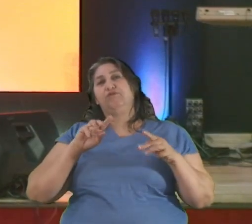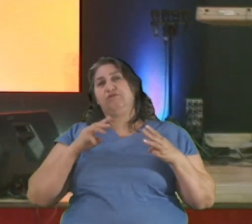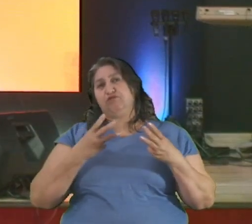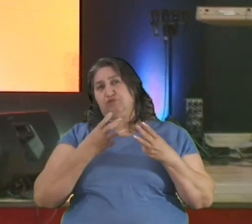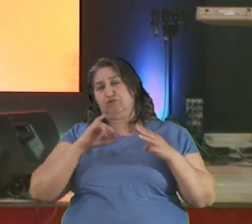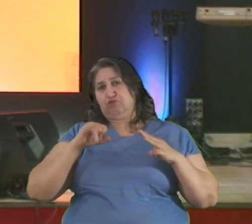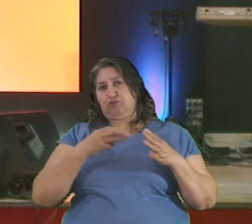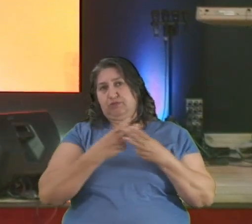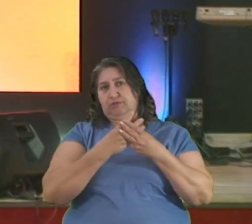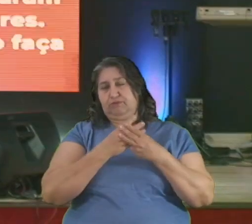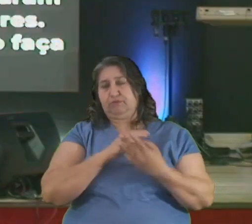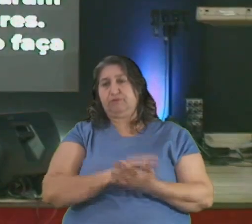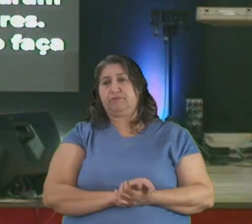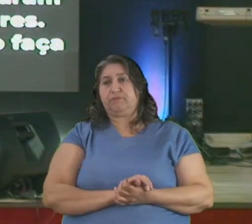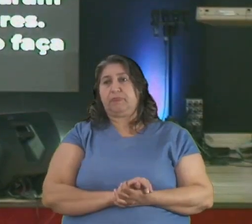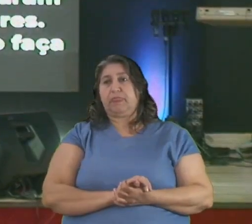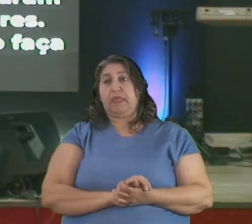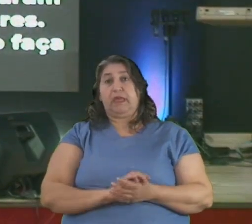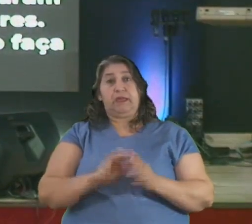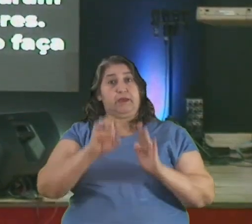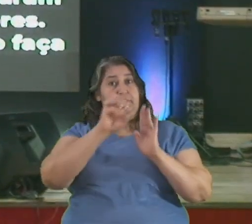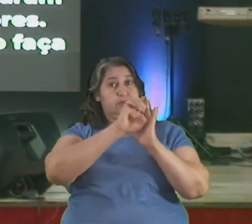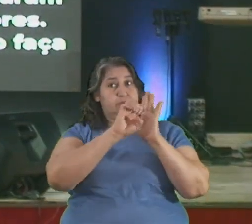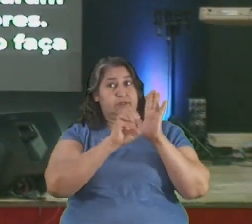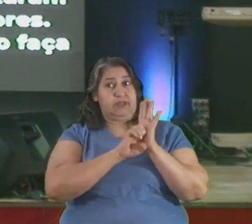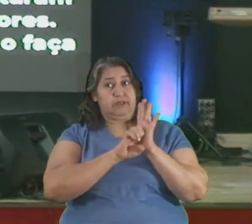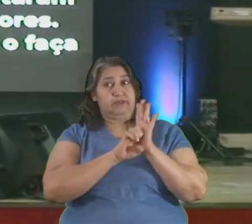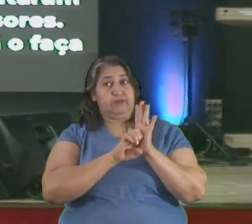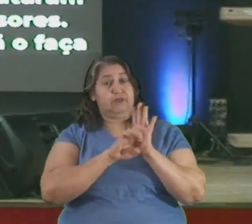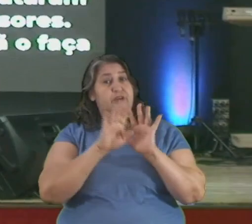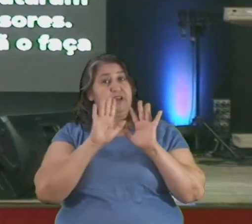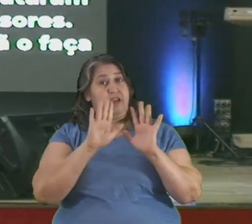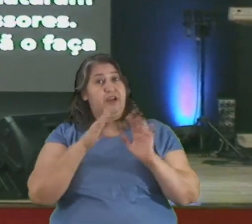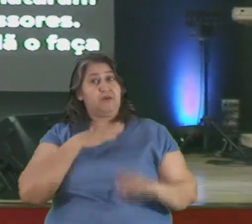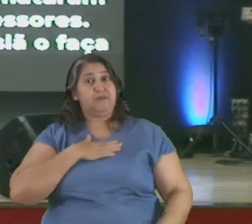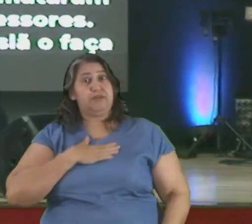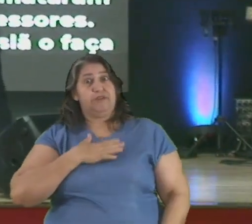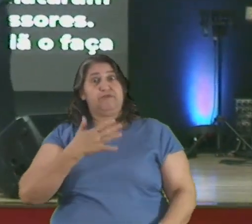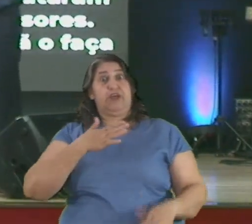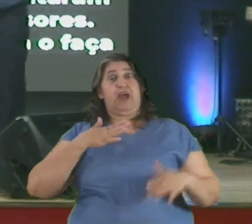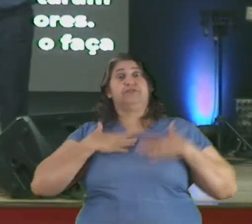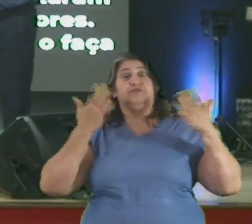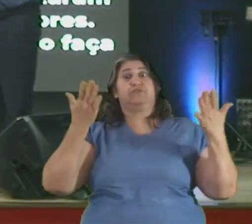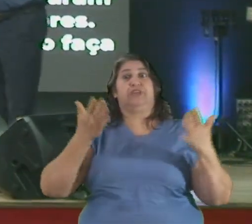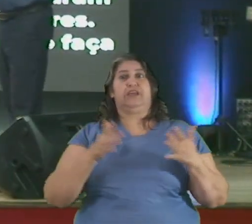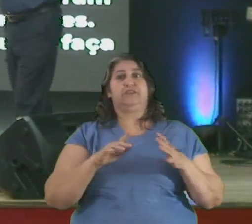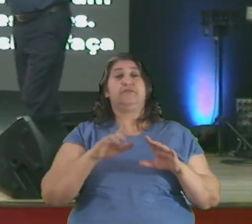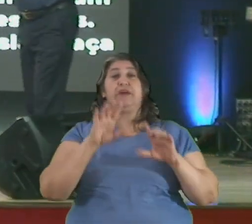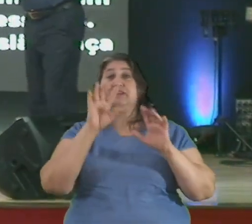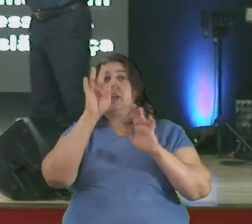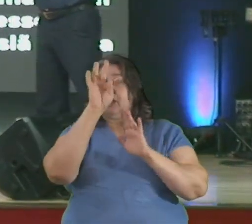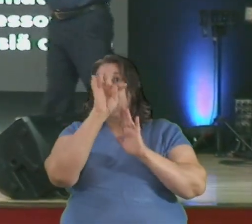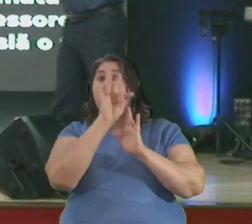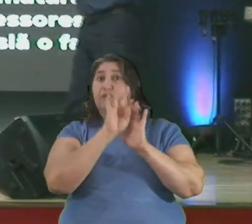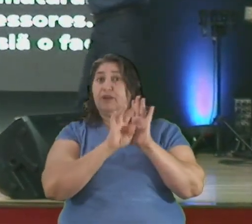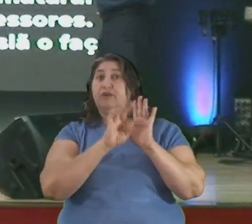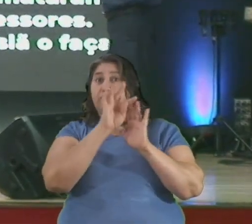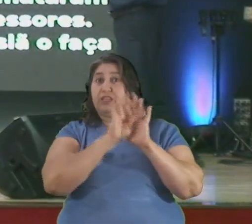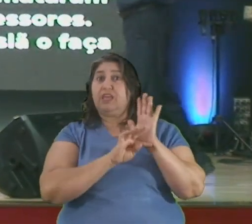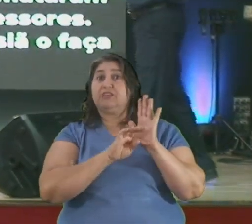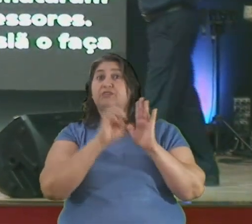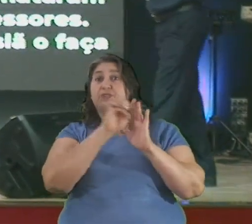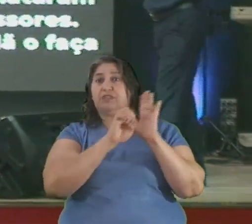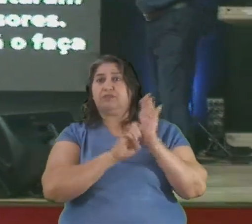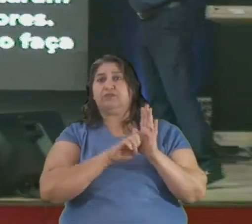se puderem colocar, não se choquem, viu? Não se choquem, mas um trecho do estatuto do Hamas